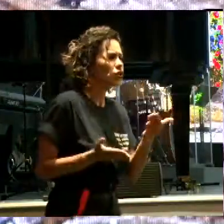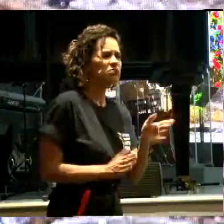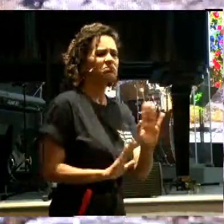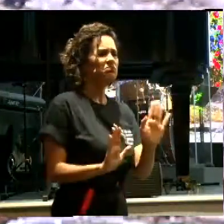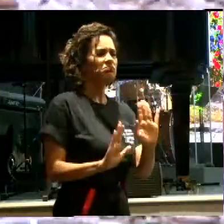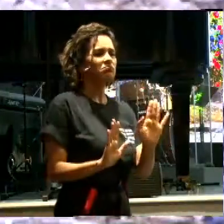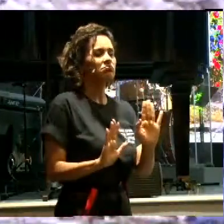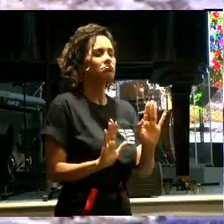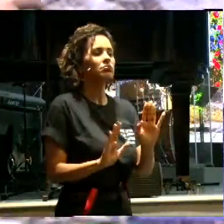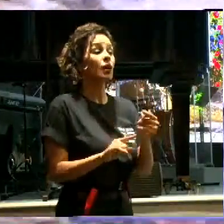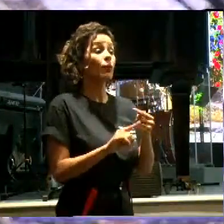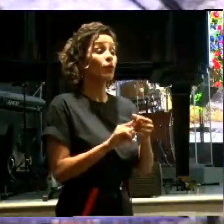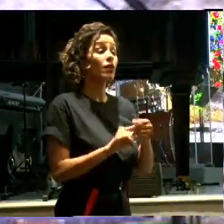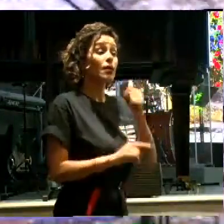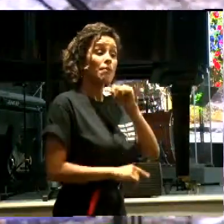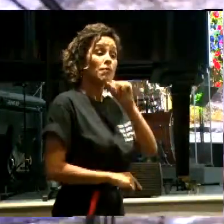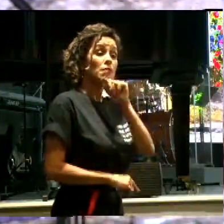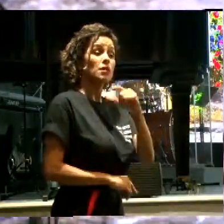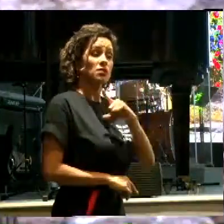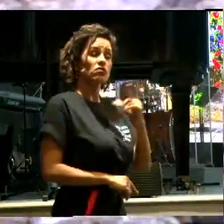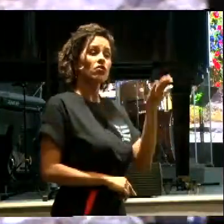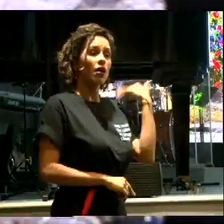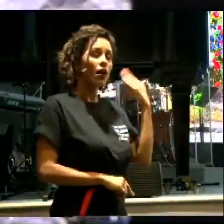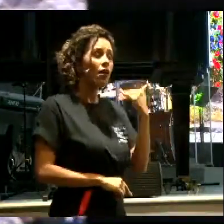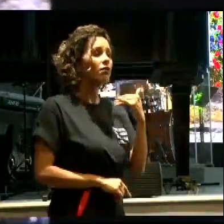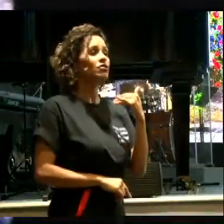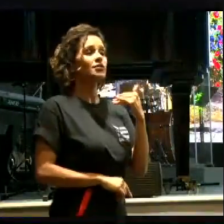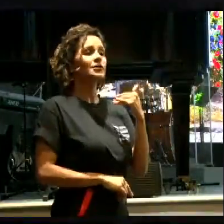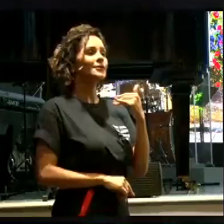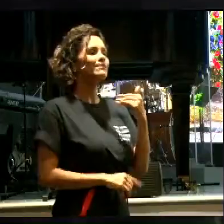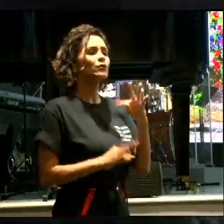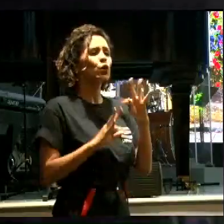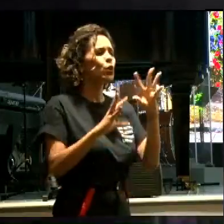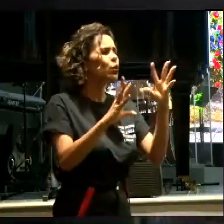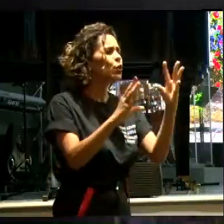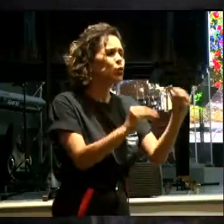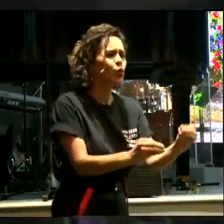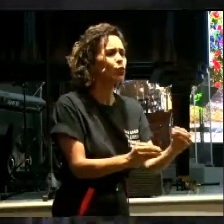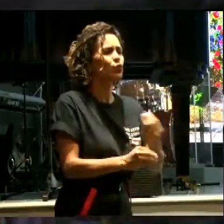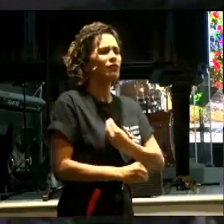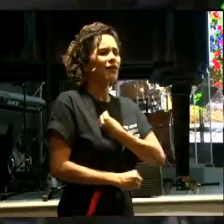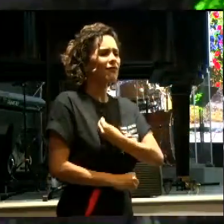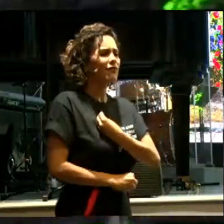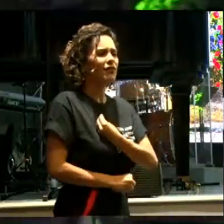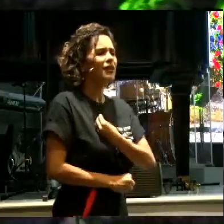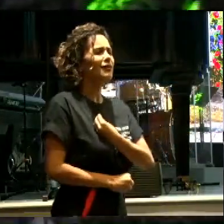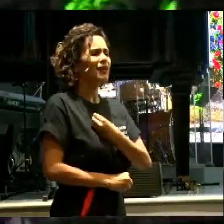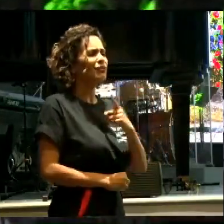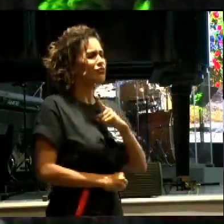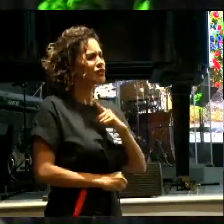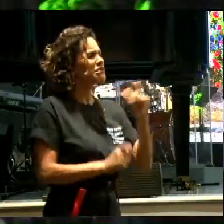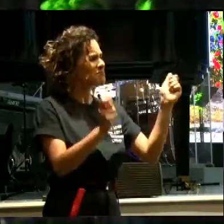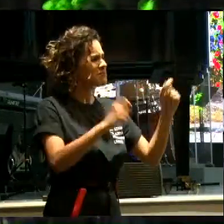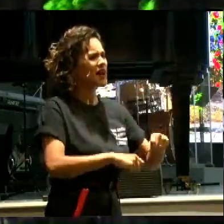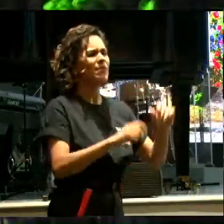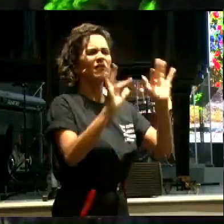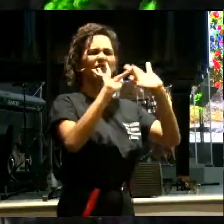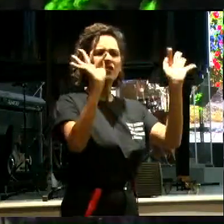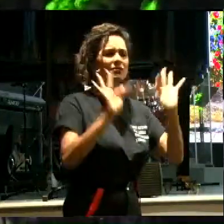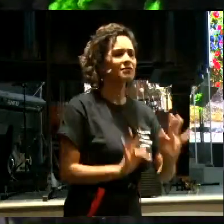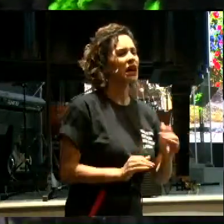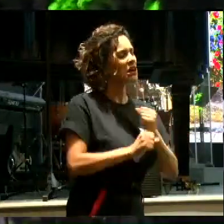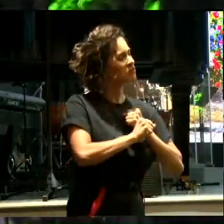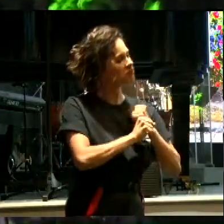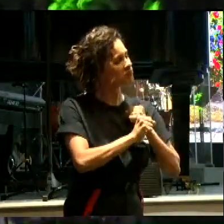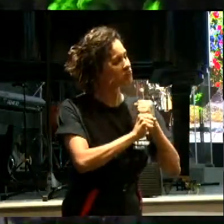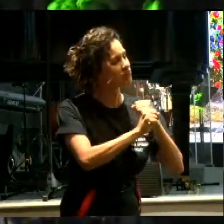mulher que tinha tudo para ser feliz, era uma mulher que tinha tudo para viver anos e